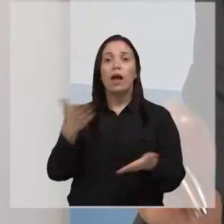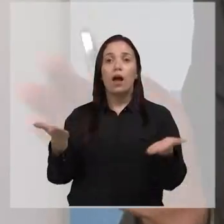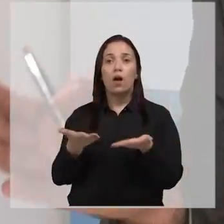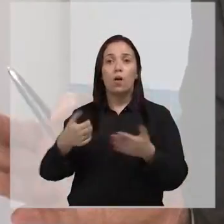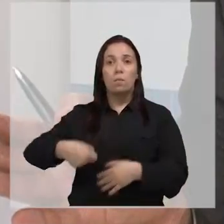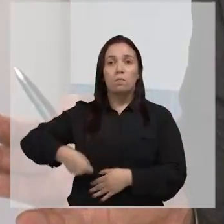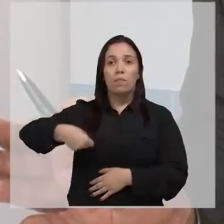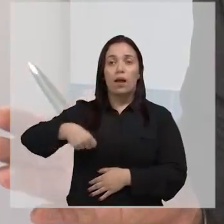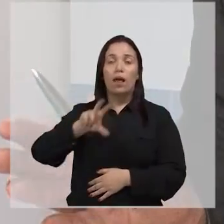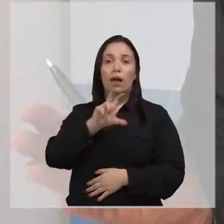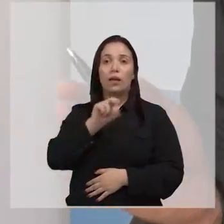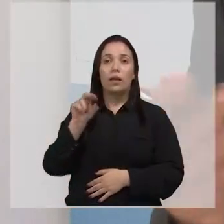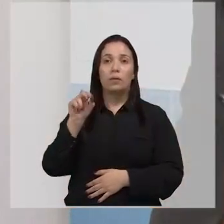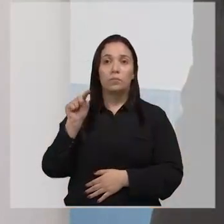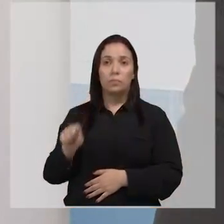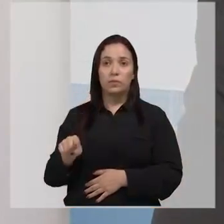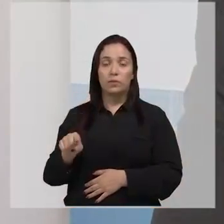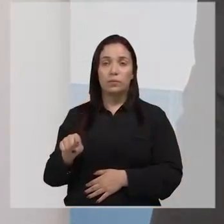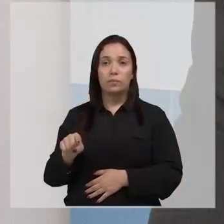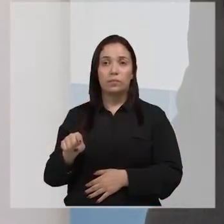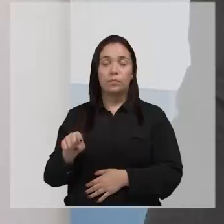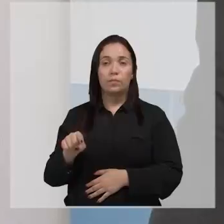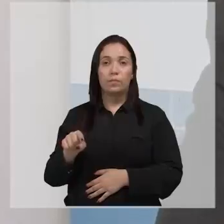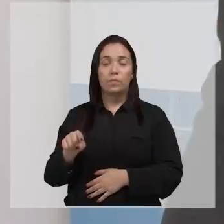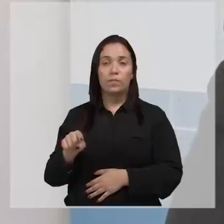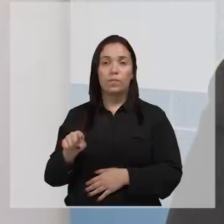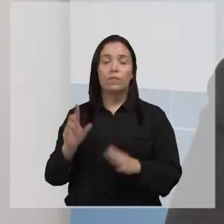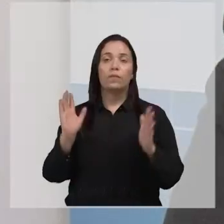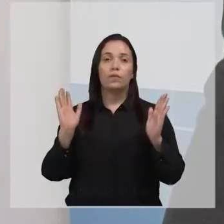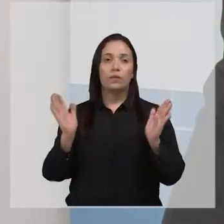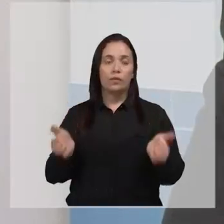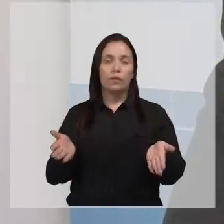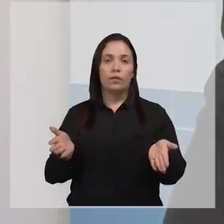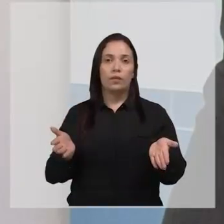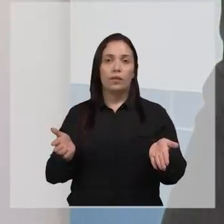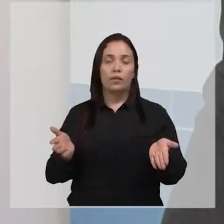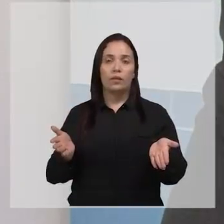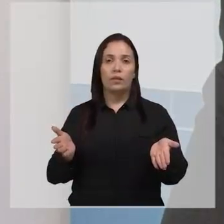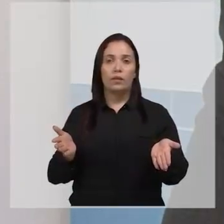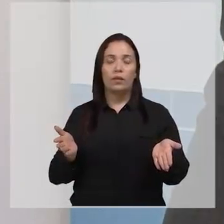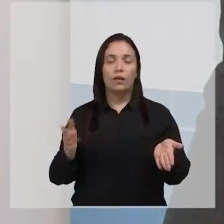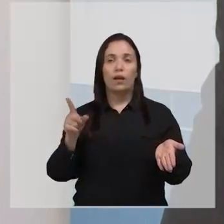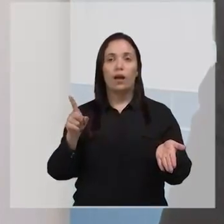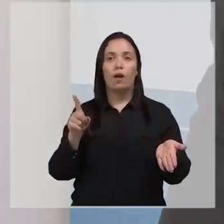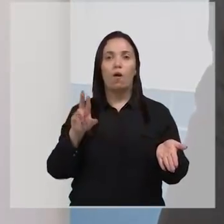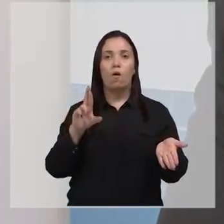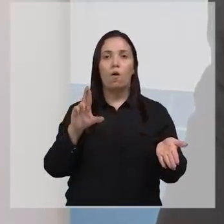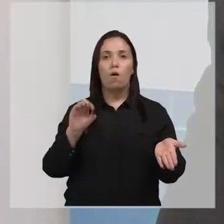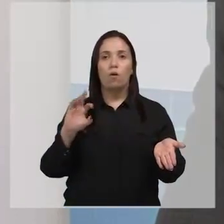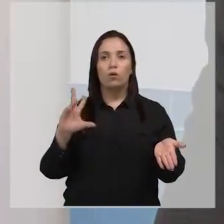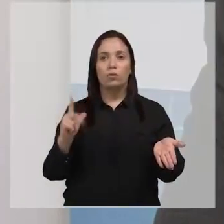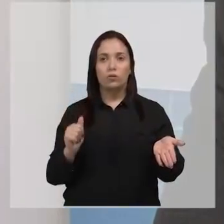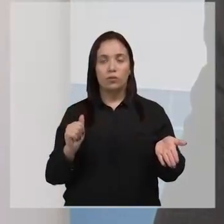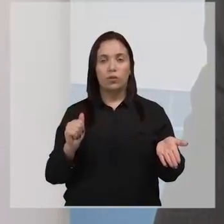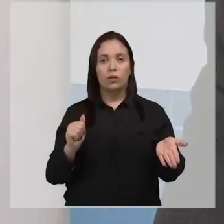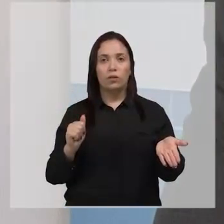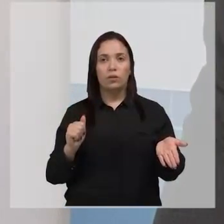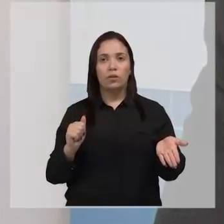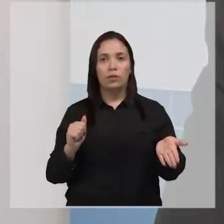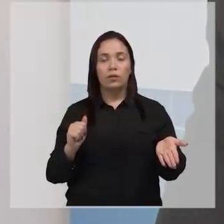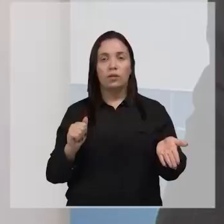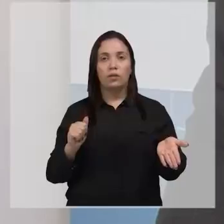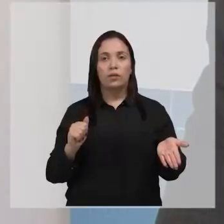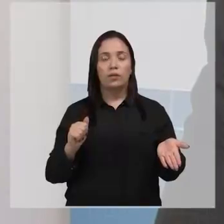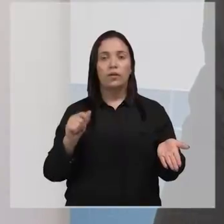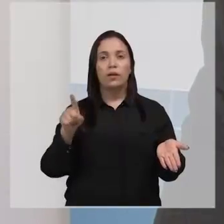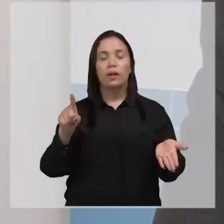mais pelo primo do Aécio, a mala de 500 mil já pelo Rodrigo Rocha Loures. Os homens de confiança